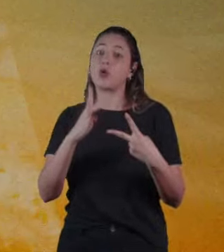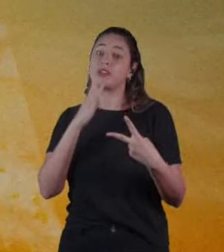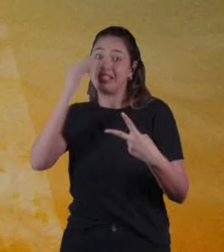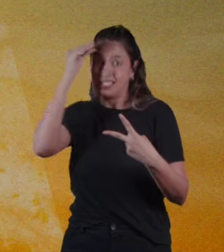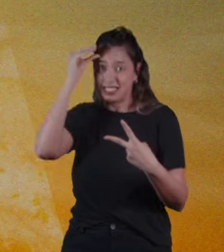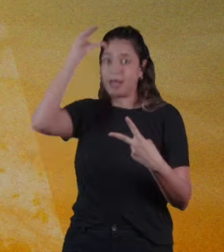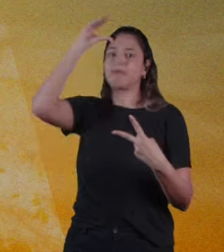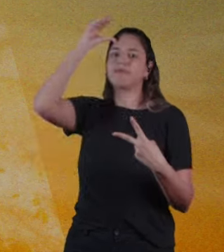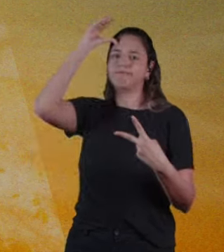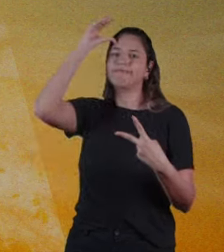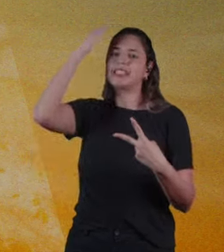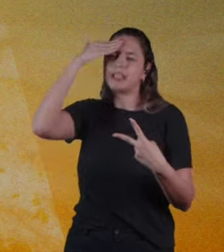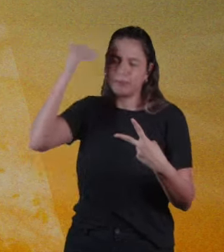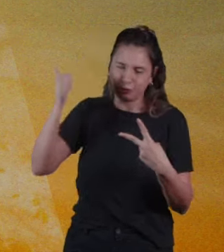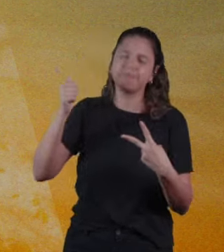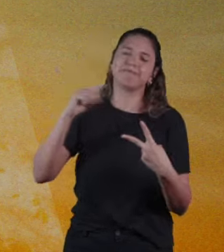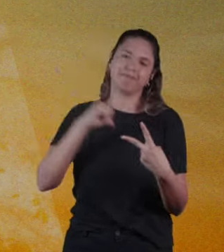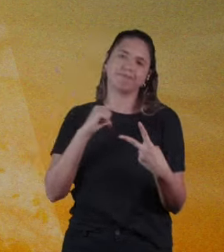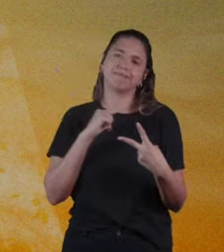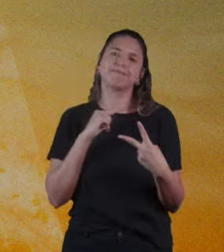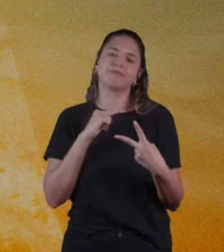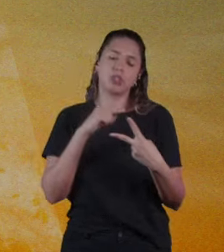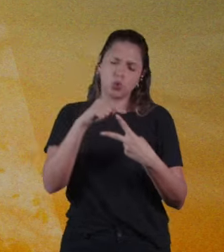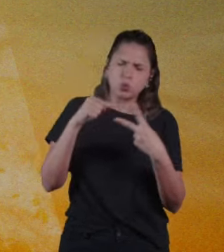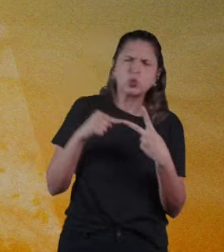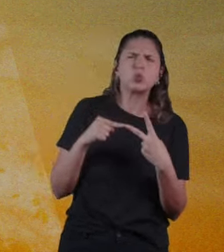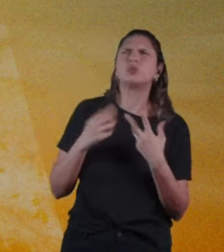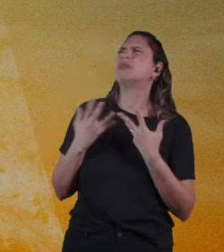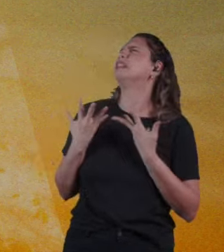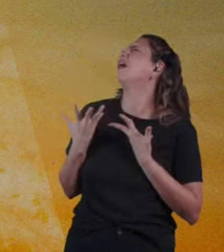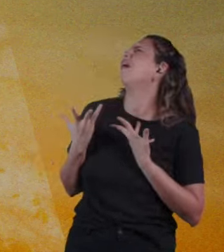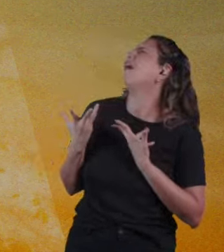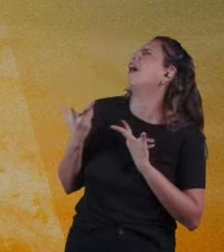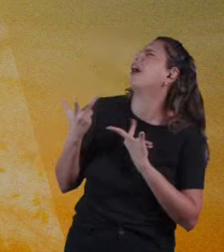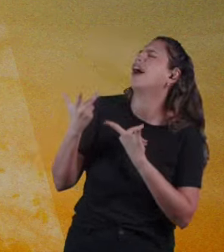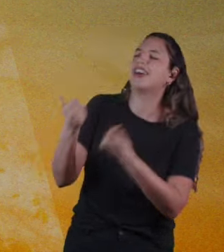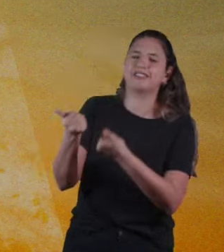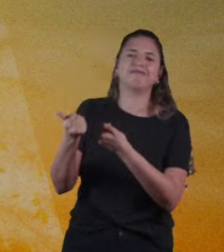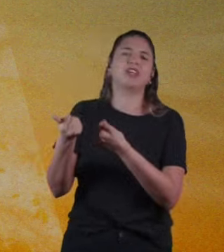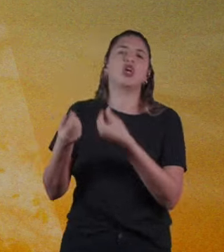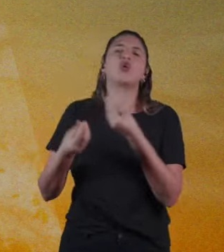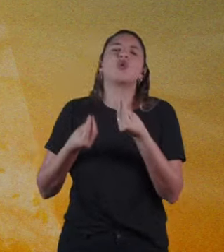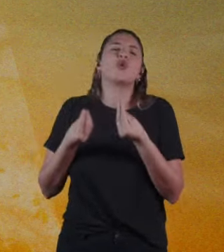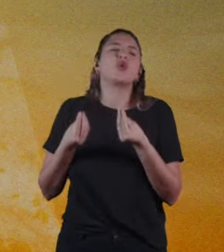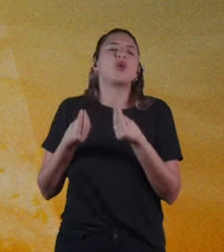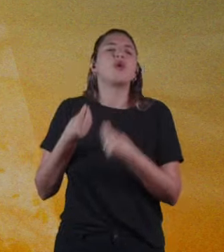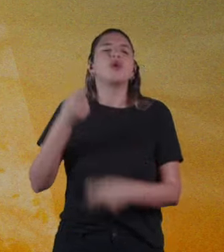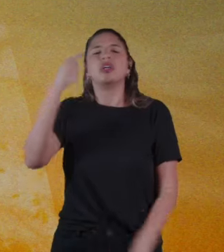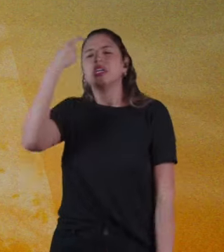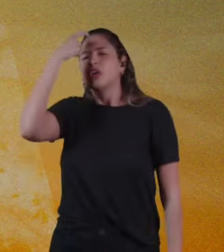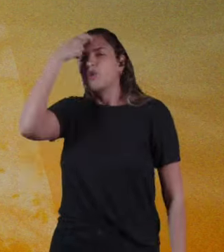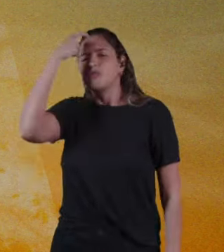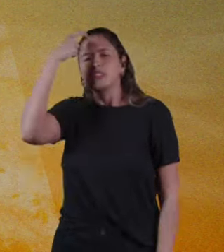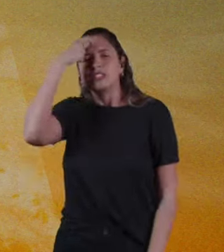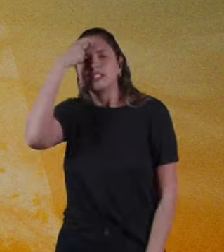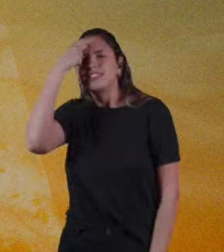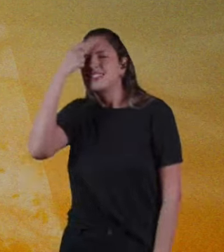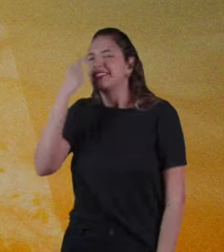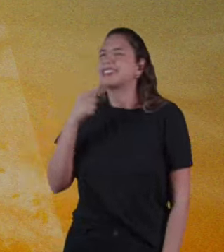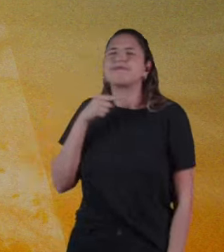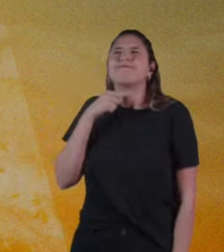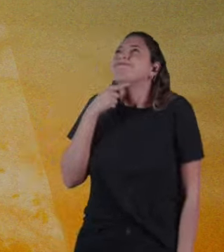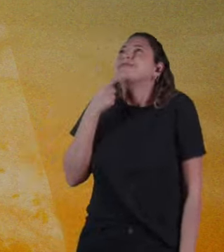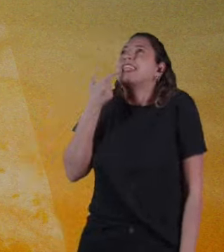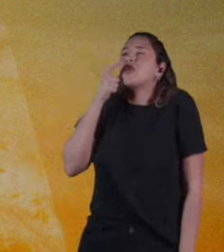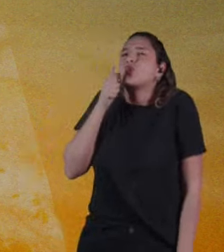sabedoria. Tanto da sabedoria como do conhecimento de Deus. Quão insondáveis são os seus juízos e quão inescrutáveis os